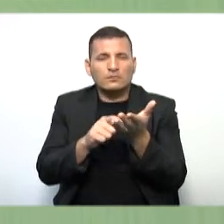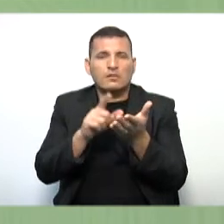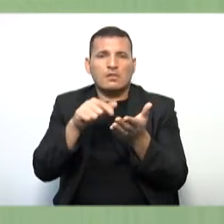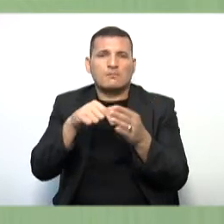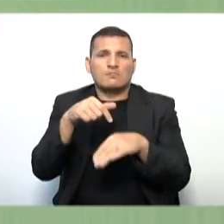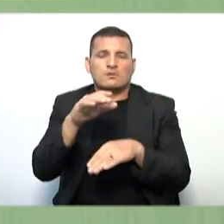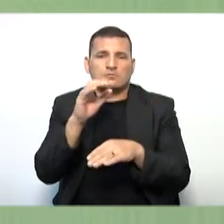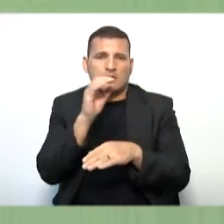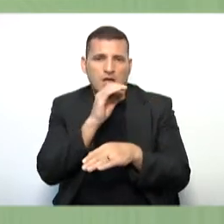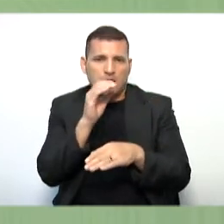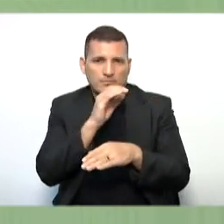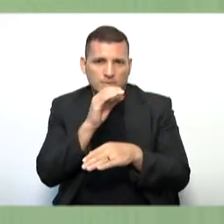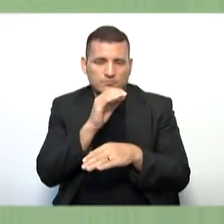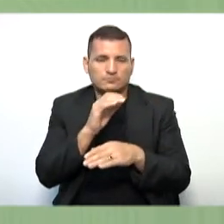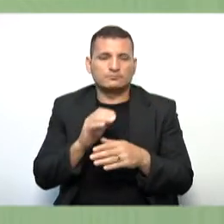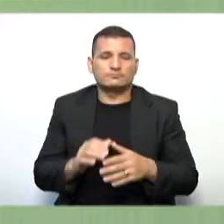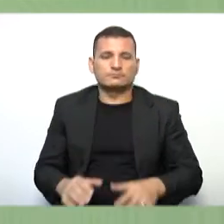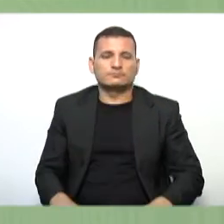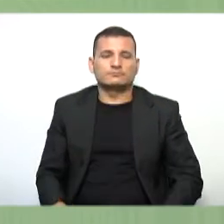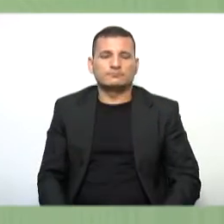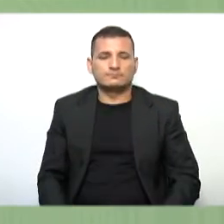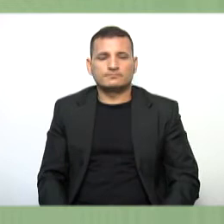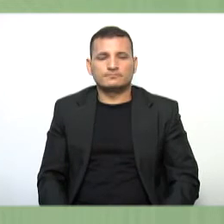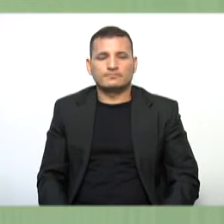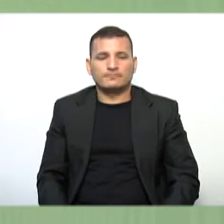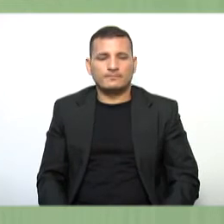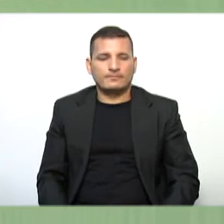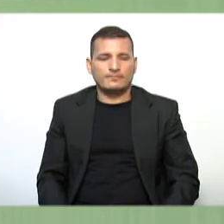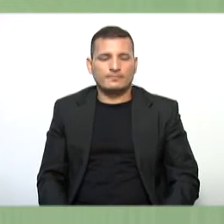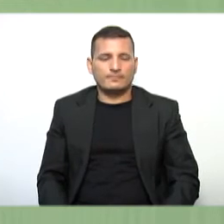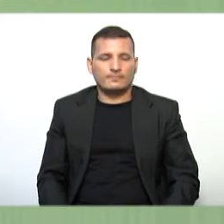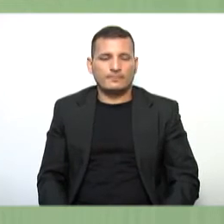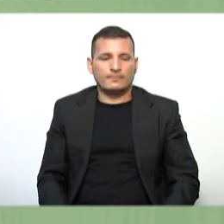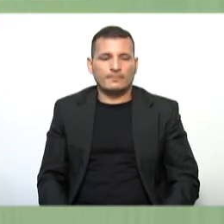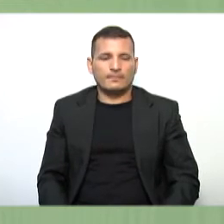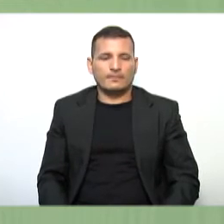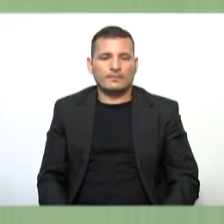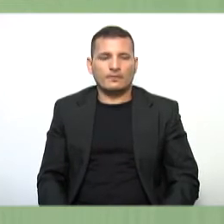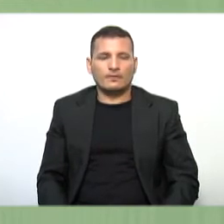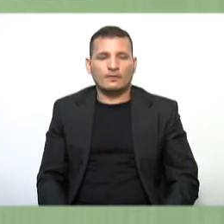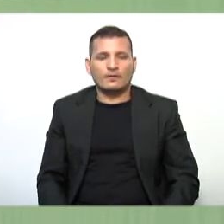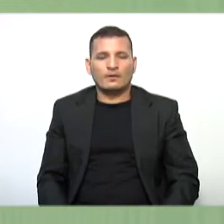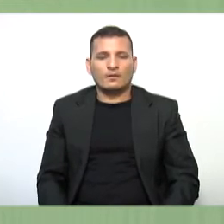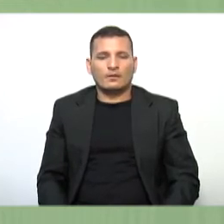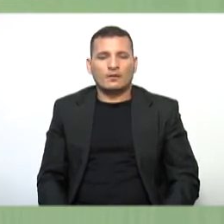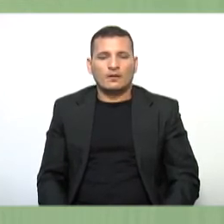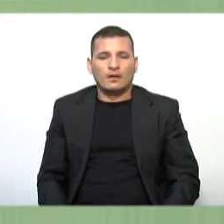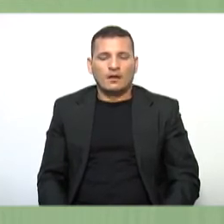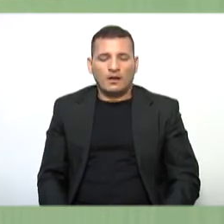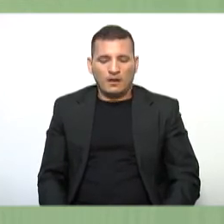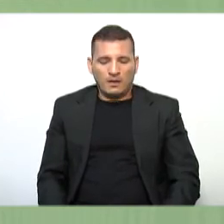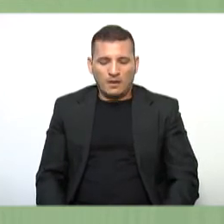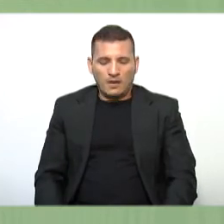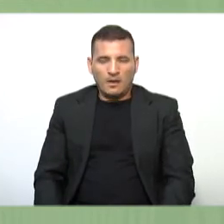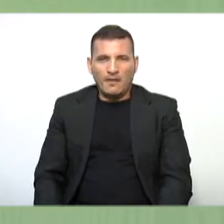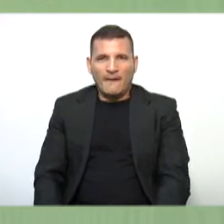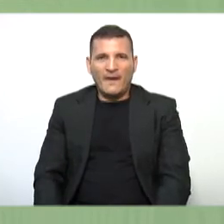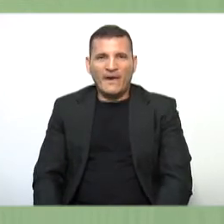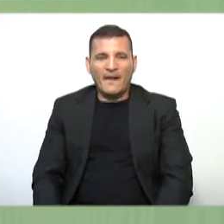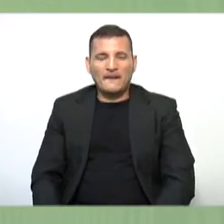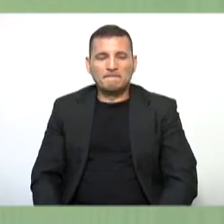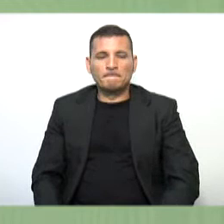de armazenamento, ok? Reparem aqui que ela está na ordem de nanosegundo e o armazenamento na ordem de